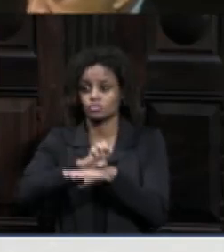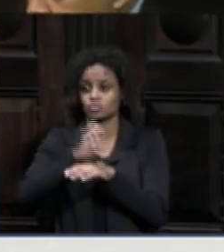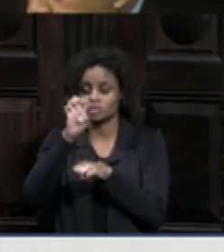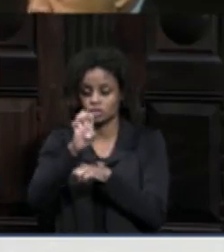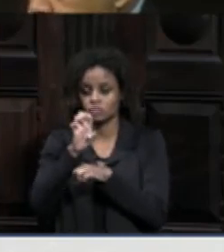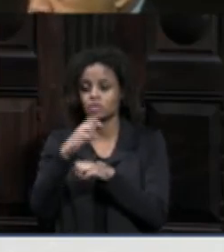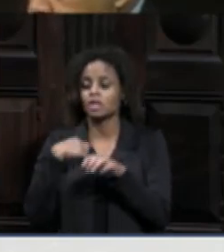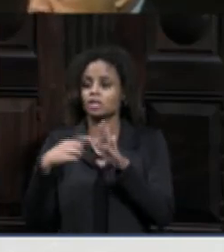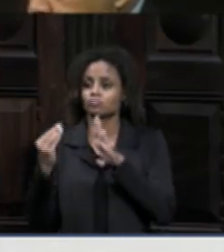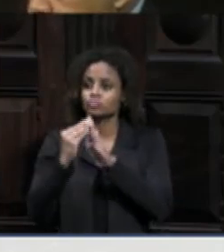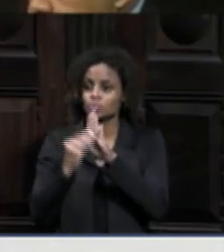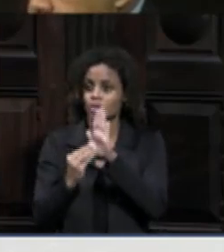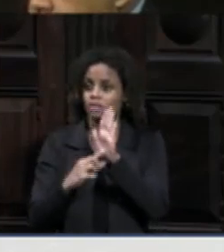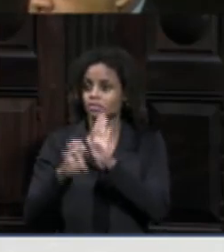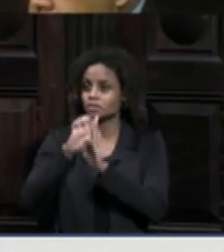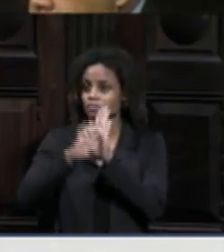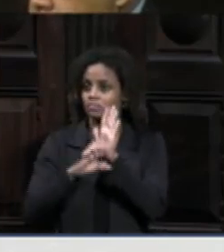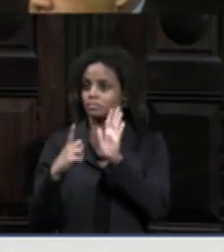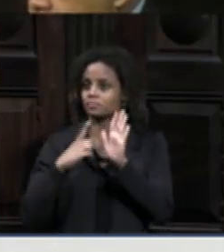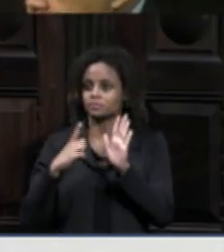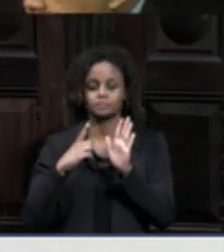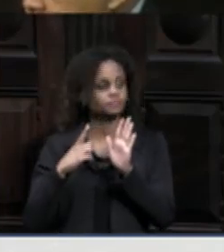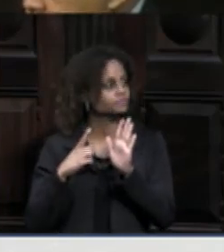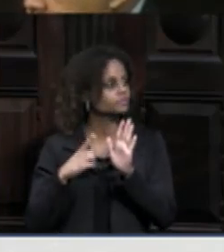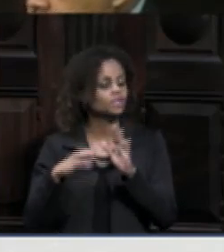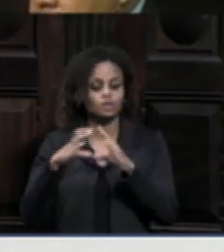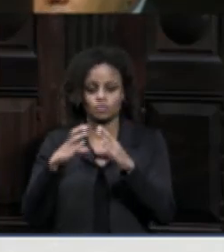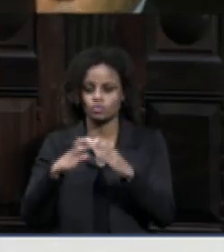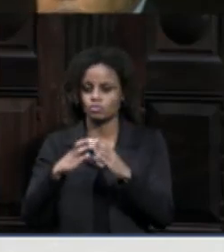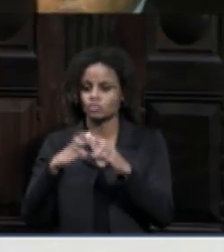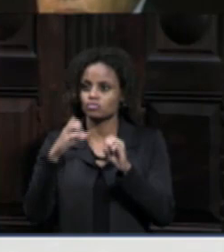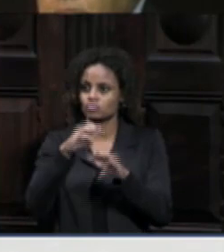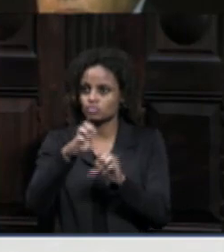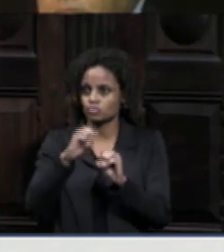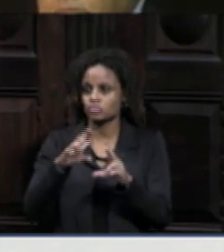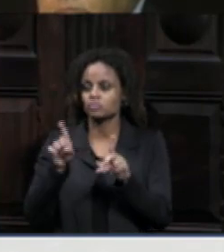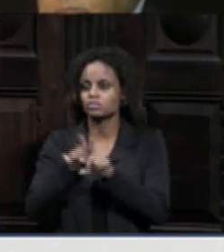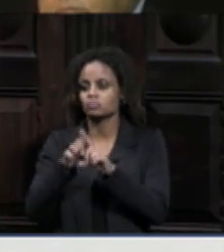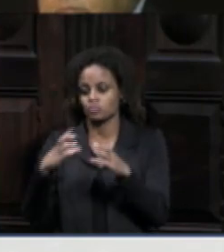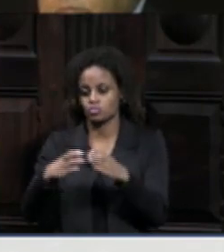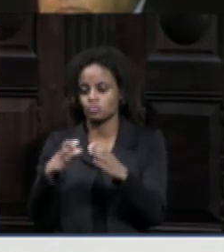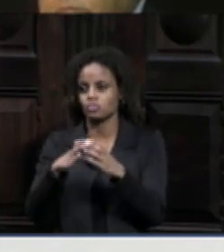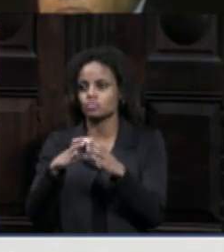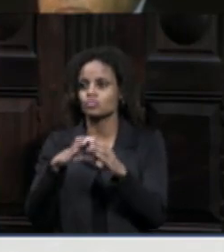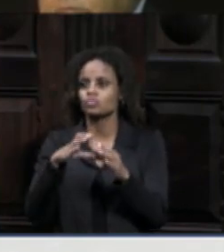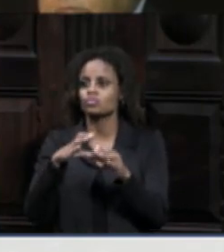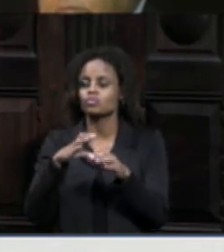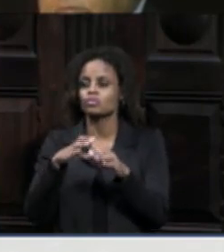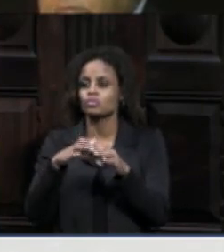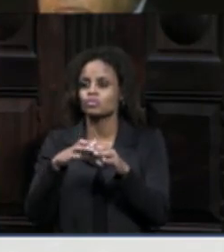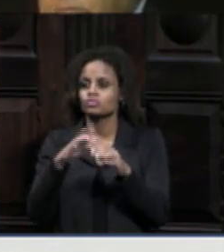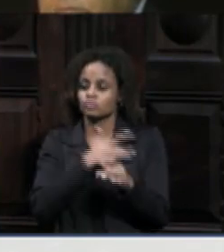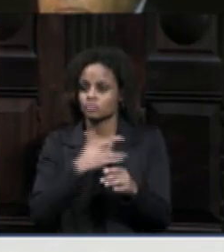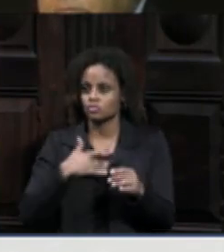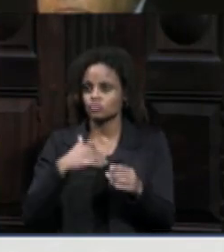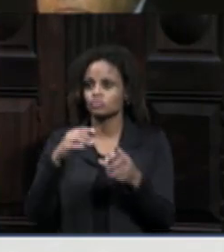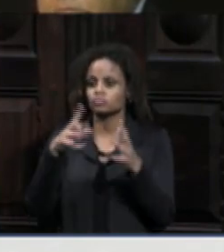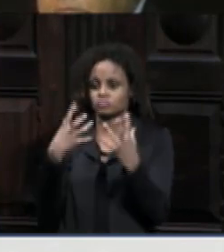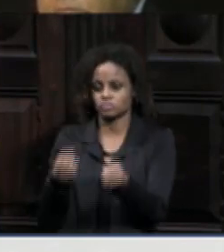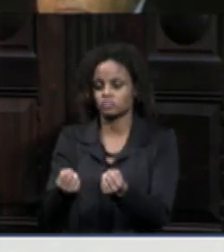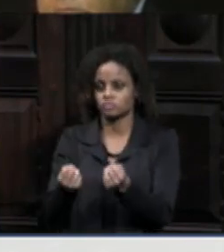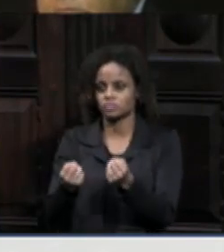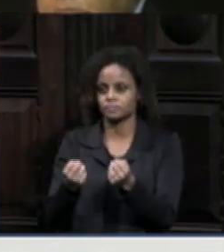emendas. De Educação, favorável. De Saúde, favorável. De Orçamento, Finanças, Fiscalização Financeira e Controle, favorável. Novo